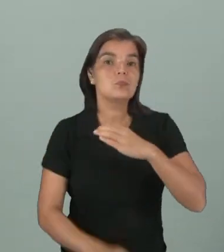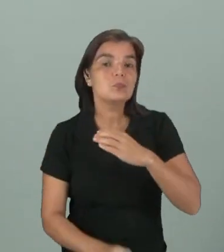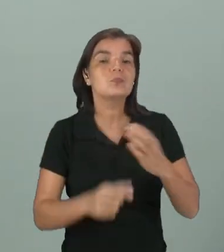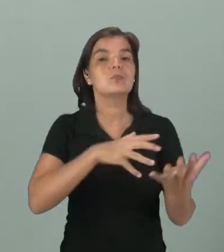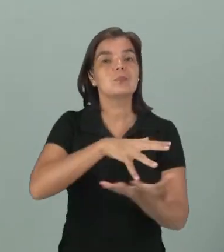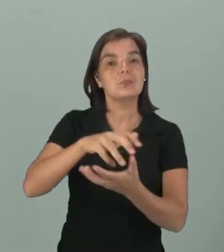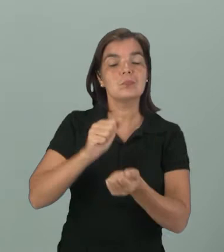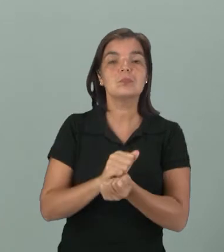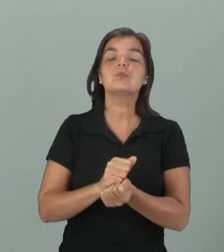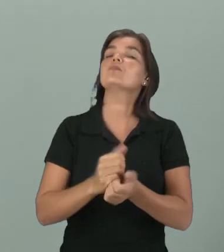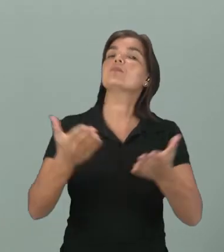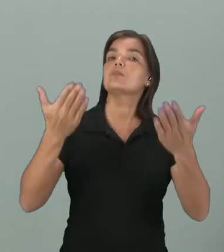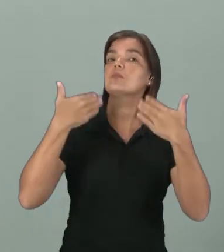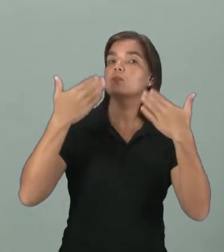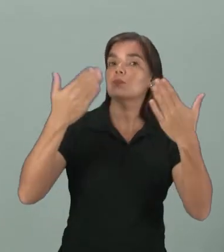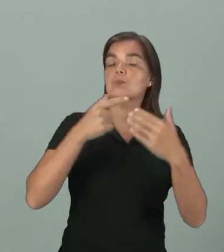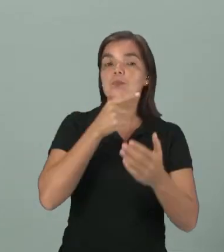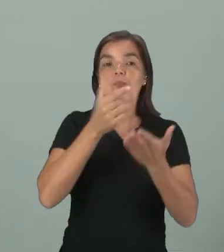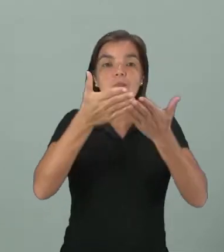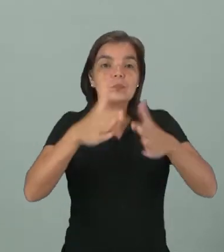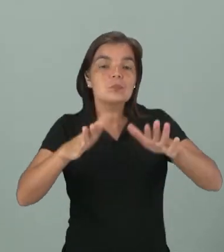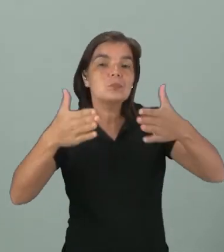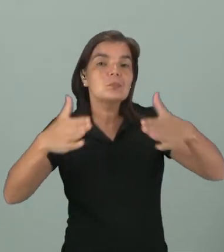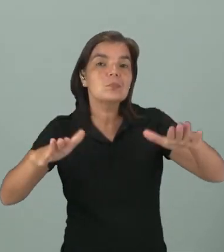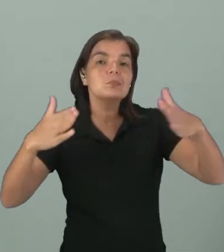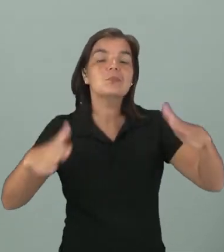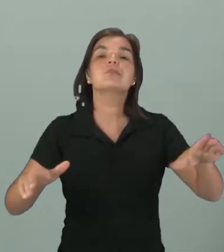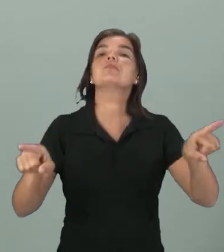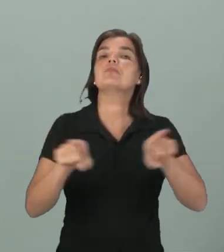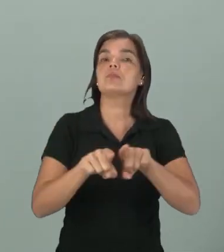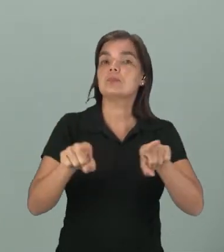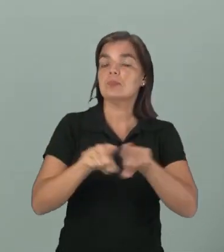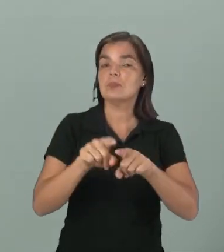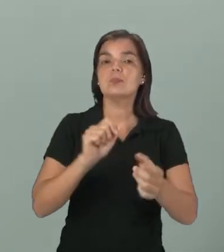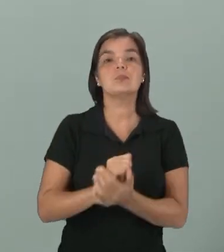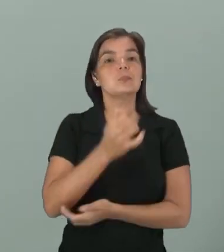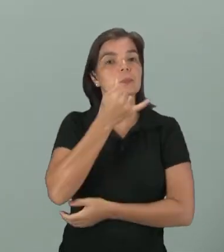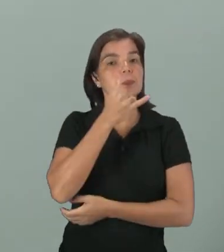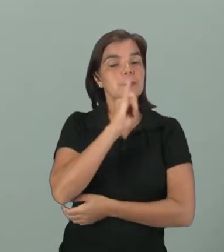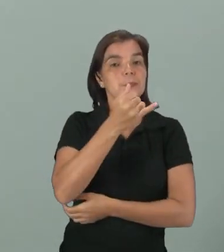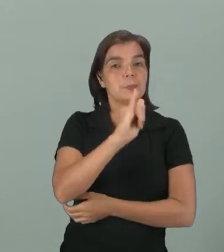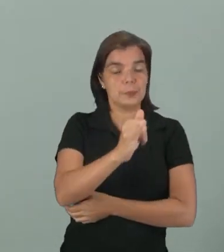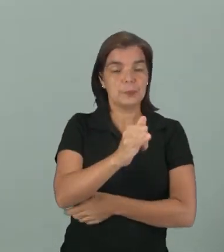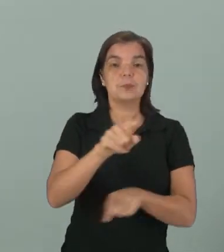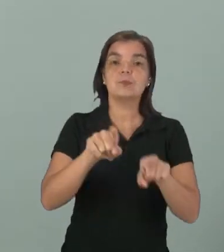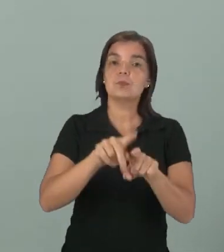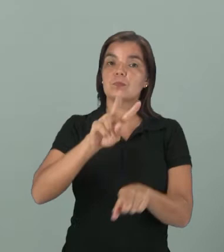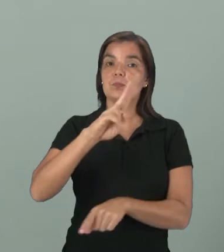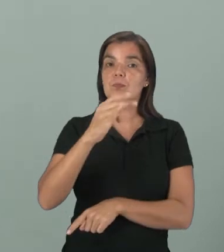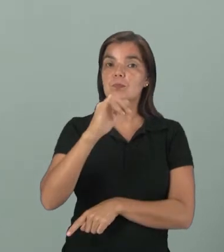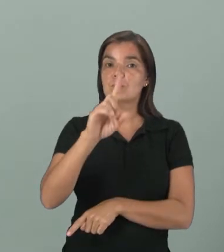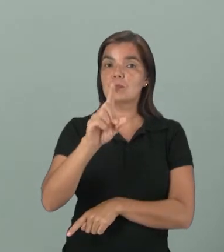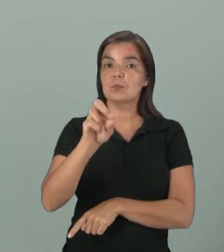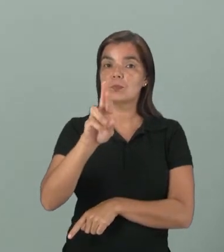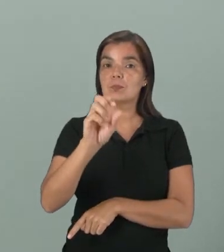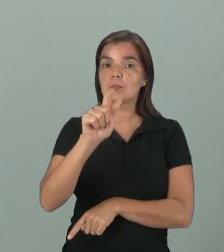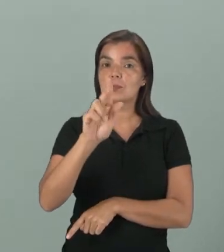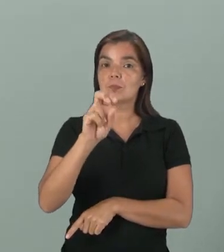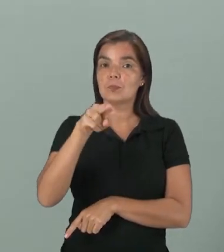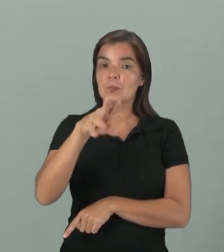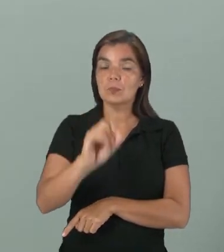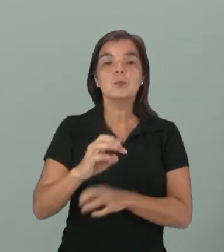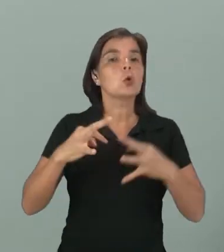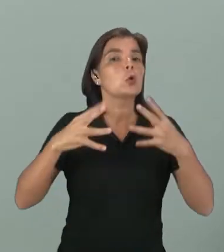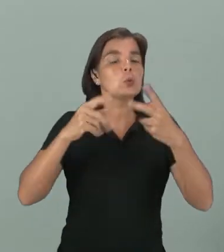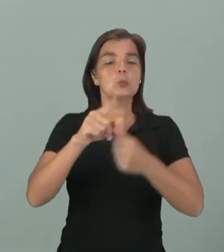Terra, a energia oceânica, que vem das marés e das ondas, e até mesmo a energia que vem do hidrogênio, tá? Todas essas são